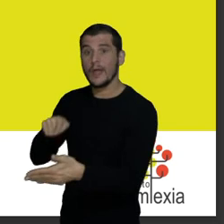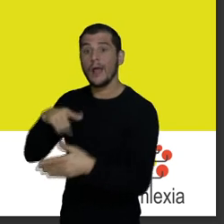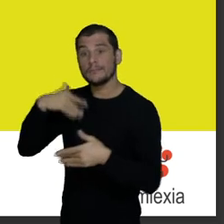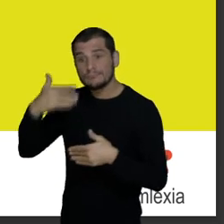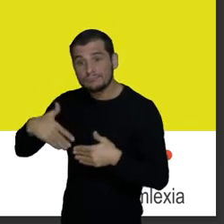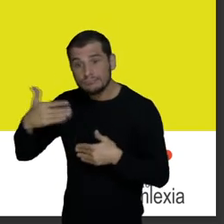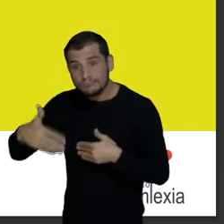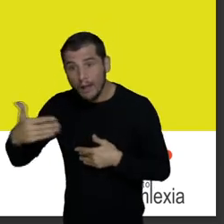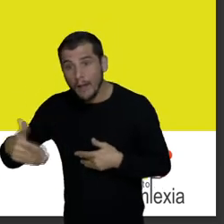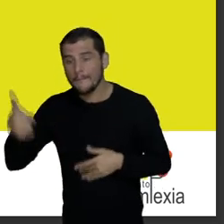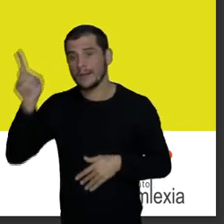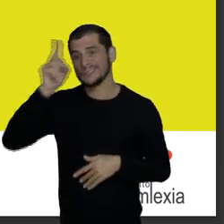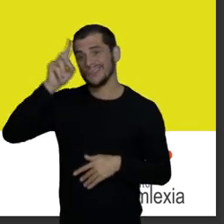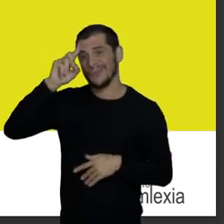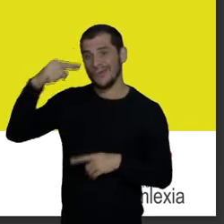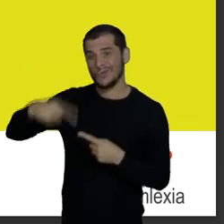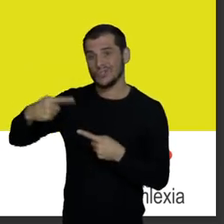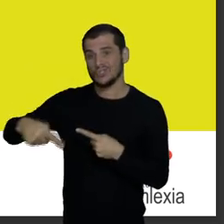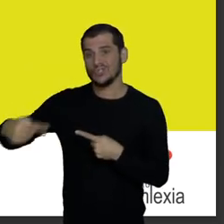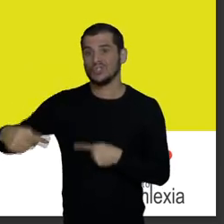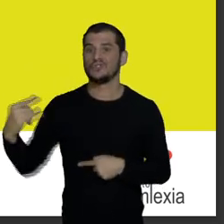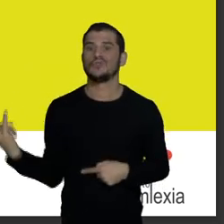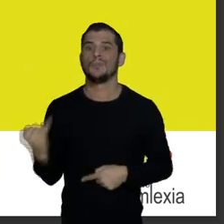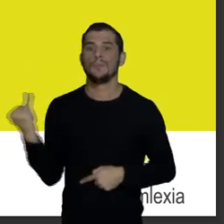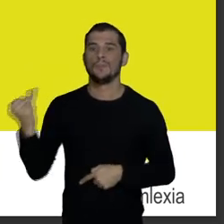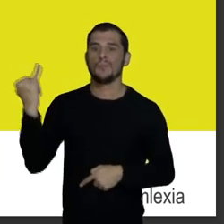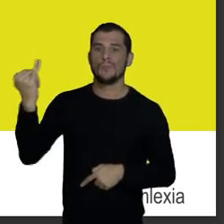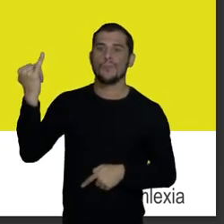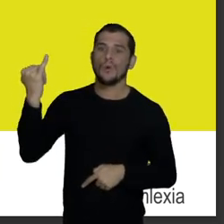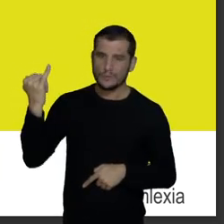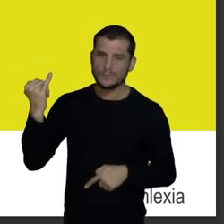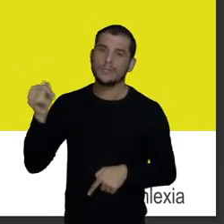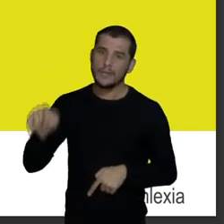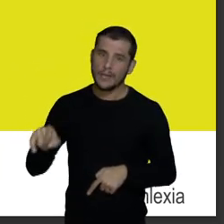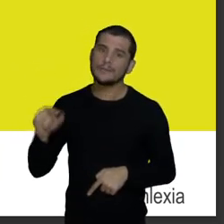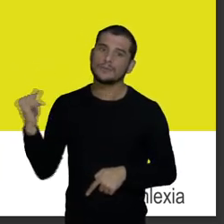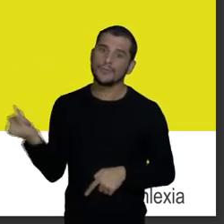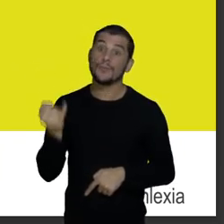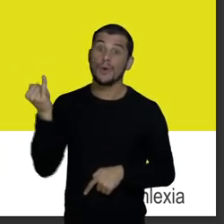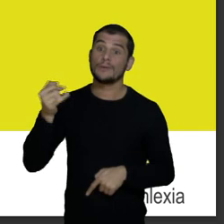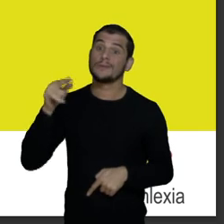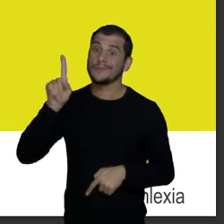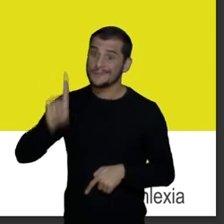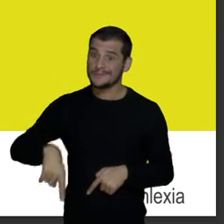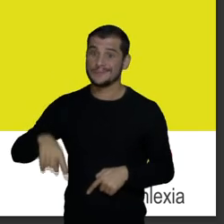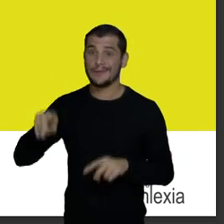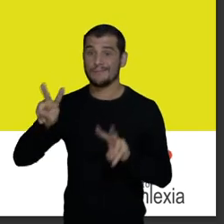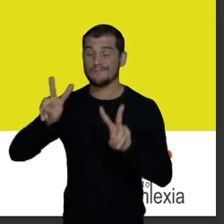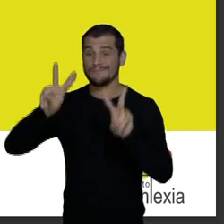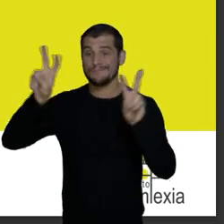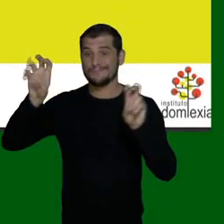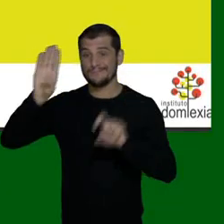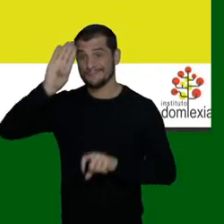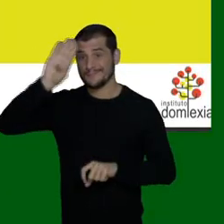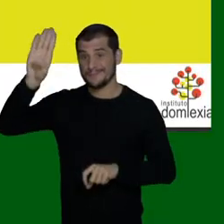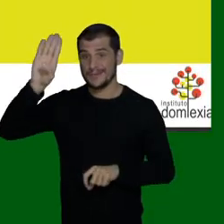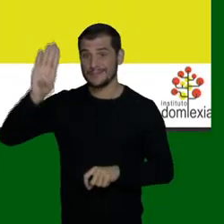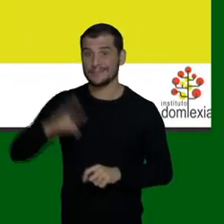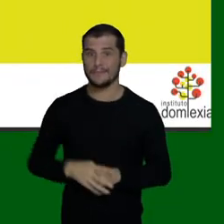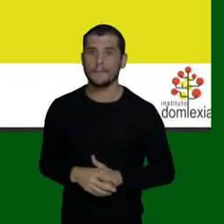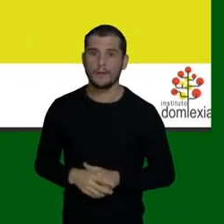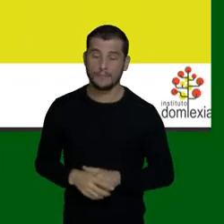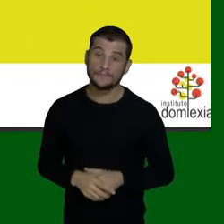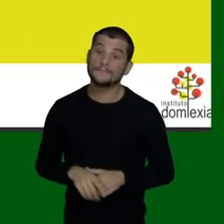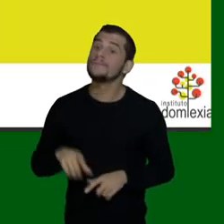regularidade são fundamentais e acho que é é a ponto que eu mais gostaria de de falar daqueles ali a gente pode usar a